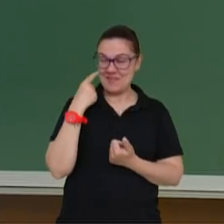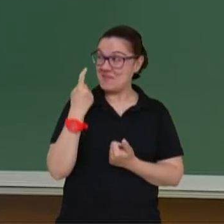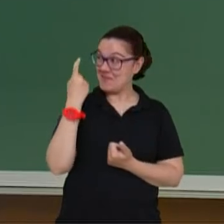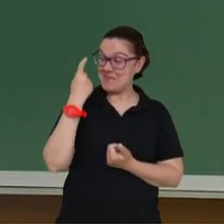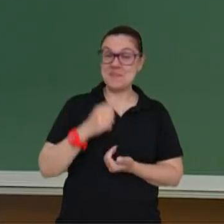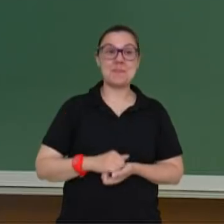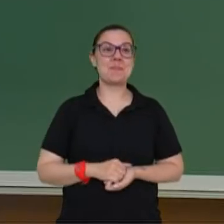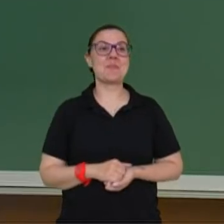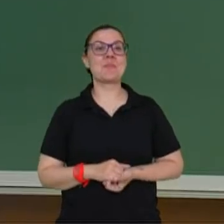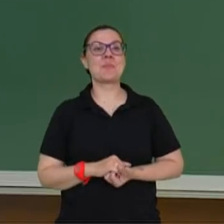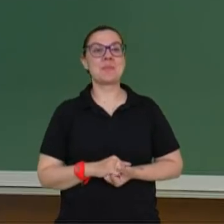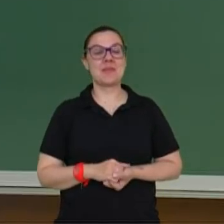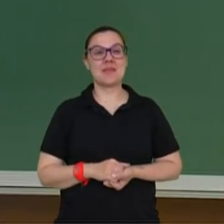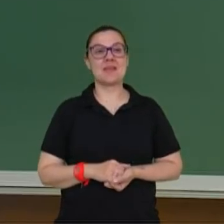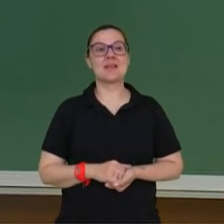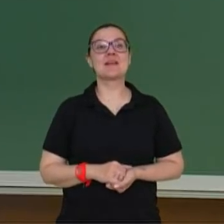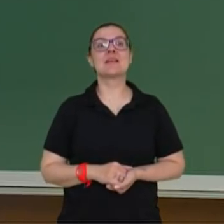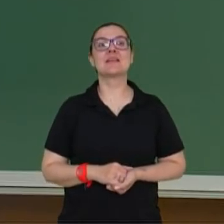lá?